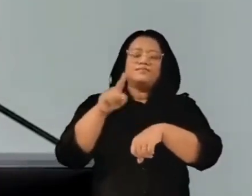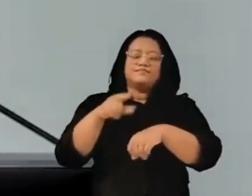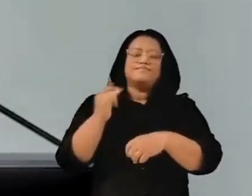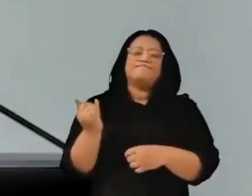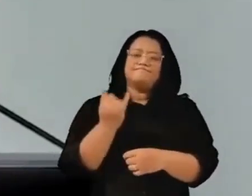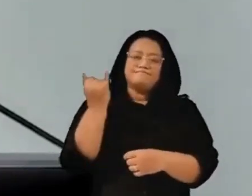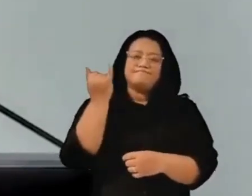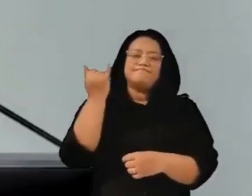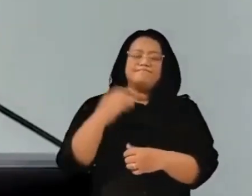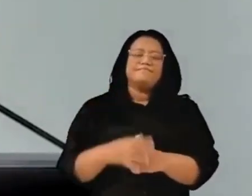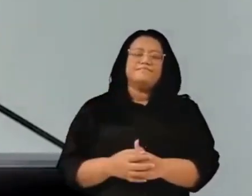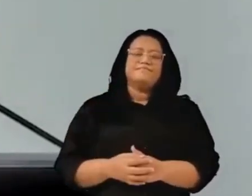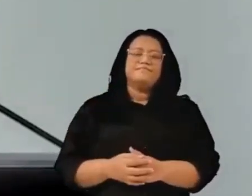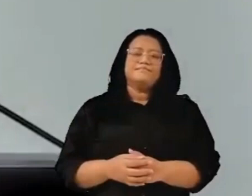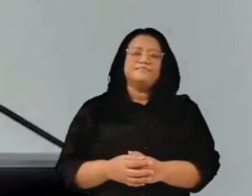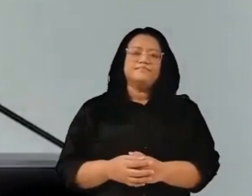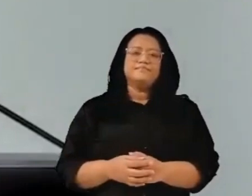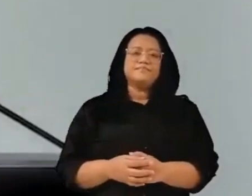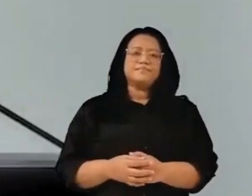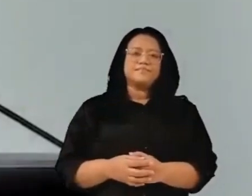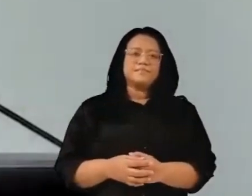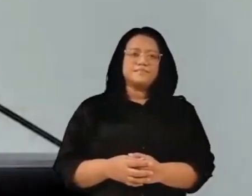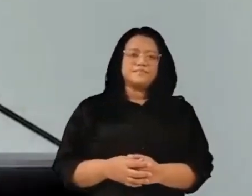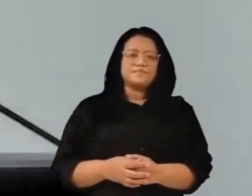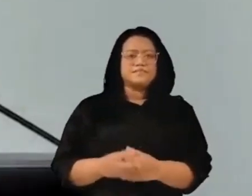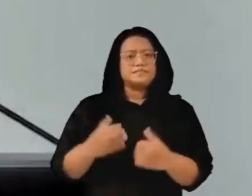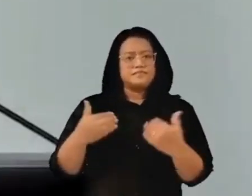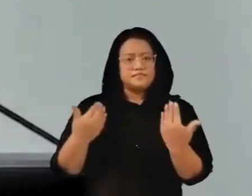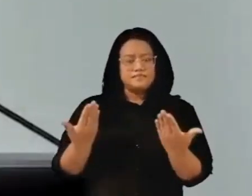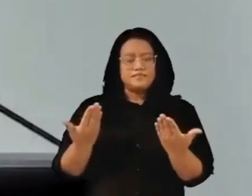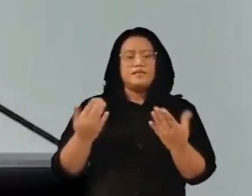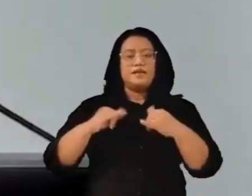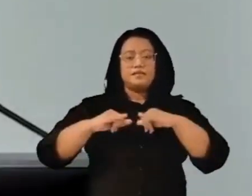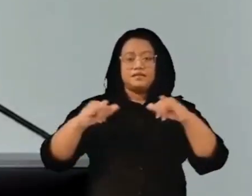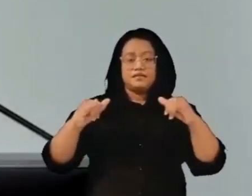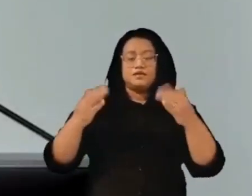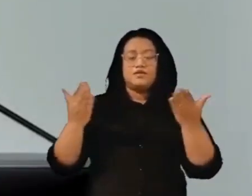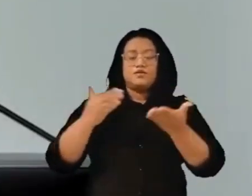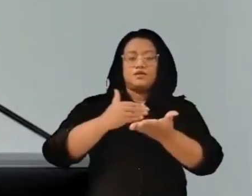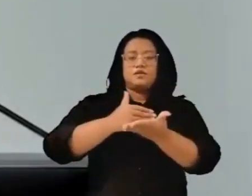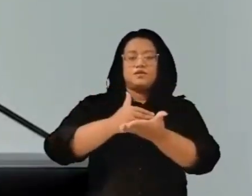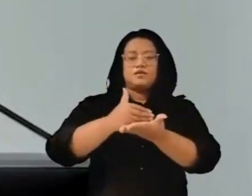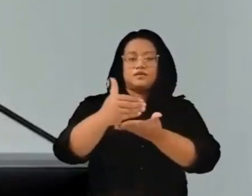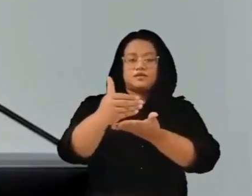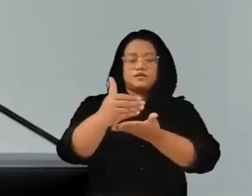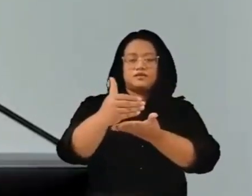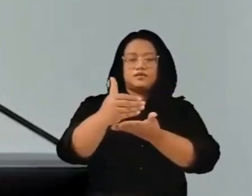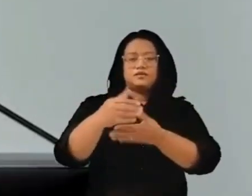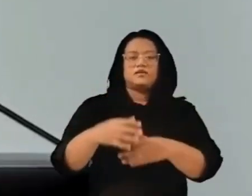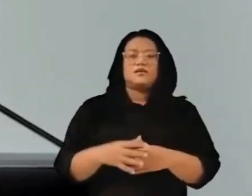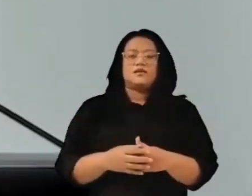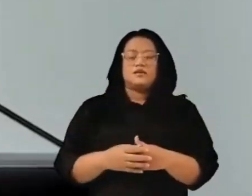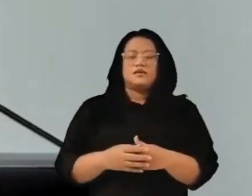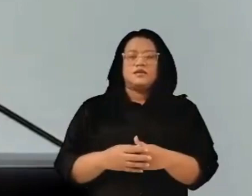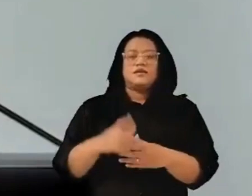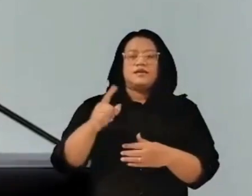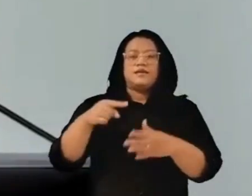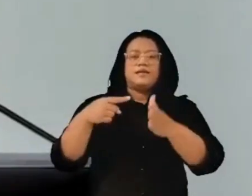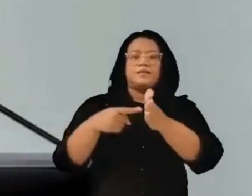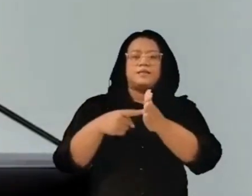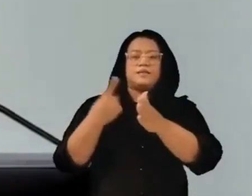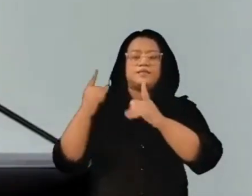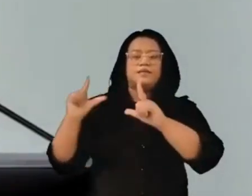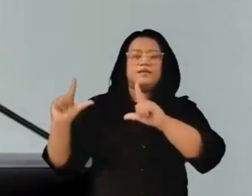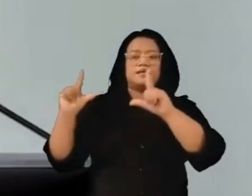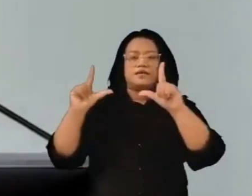importante nesse momento. Então, bom, dito isso, eu vou dar início, então, ao nosso primeiro painel, que